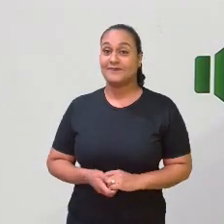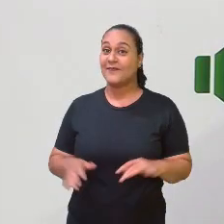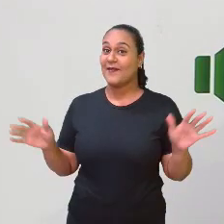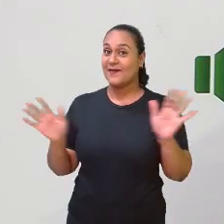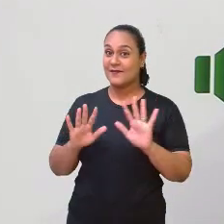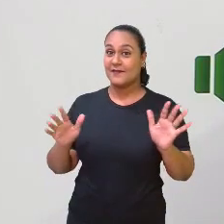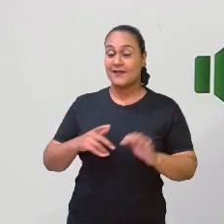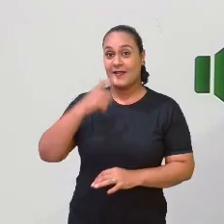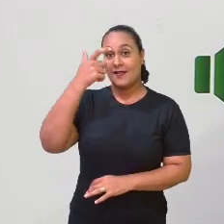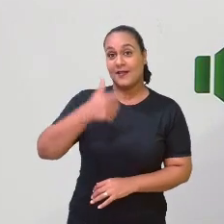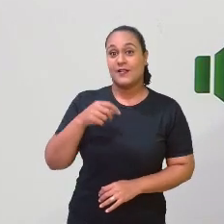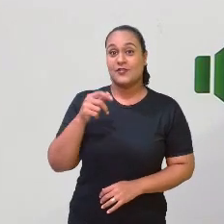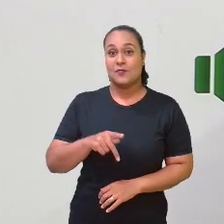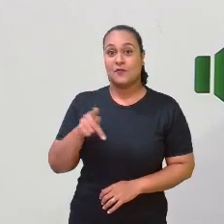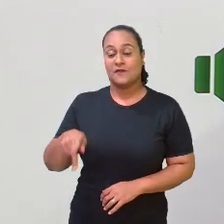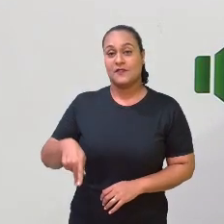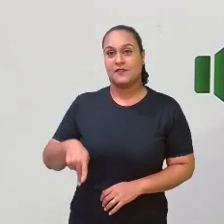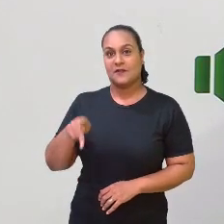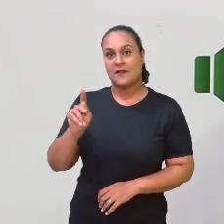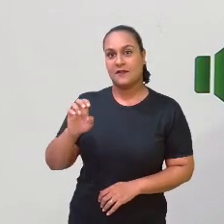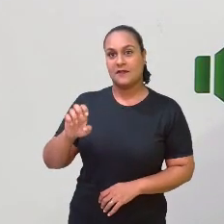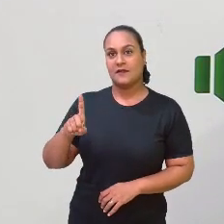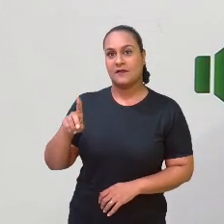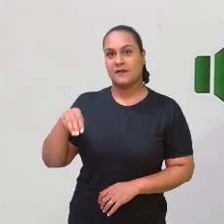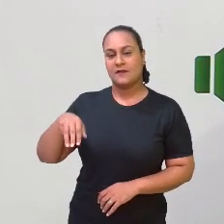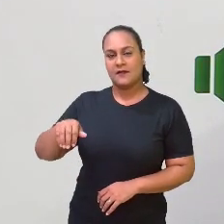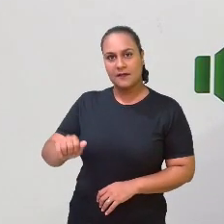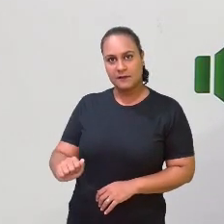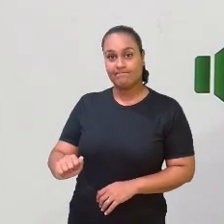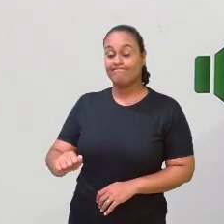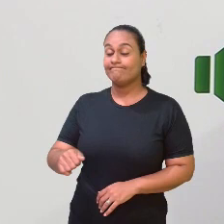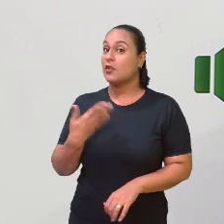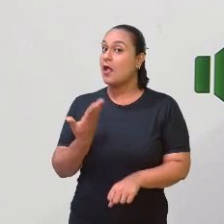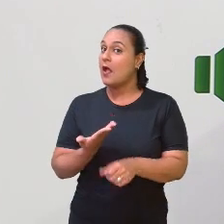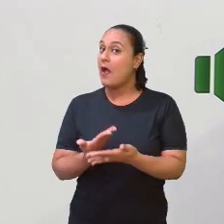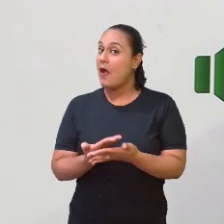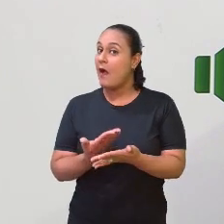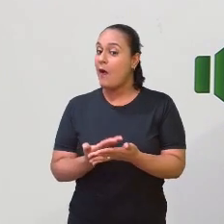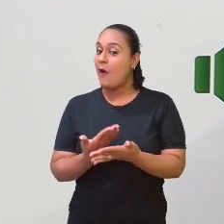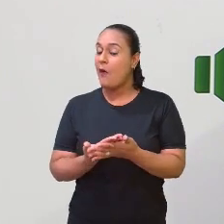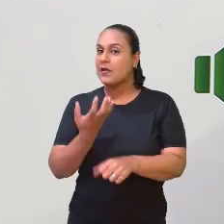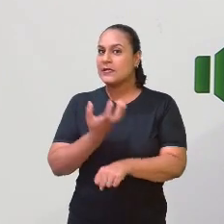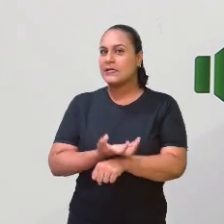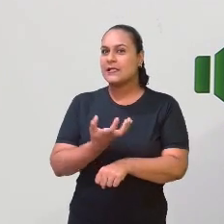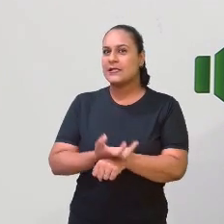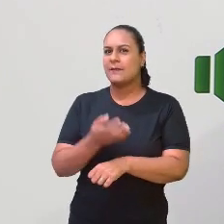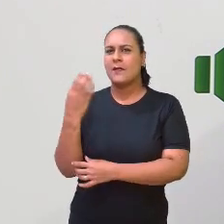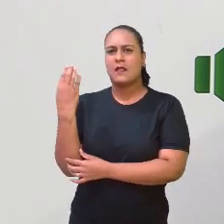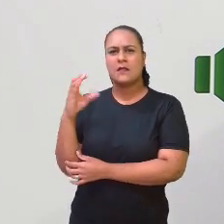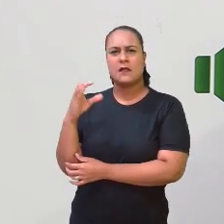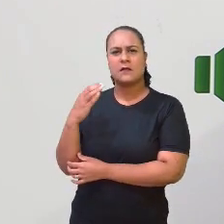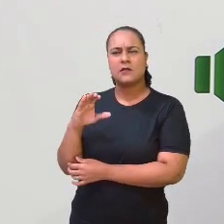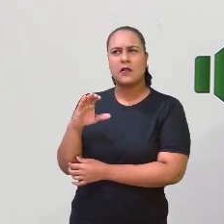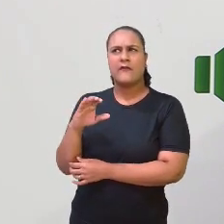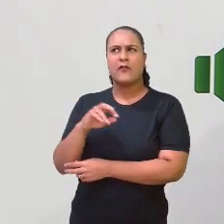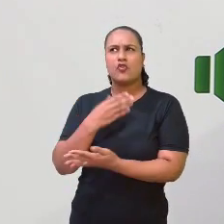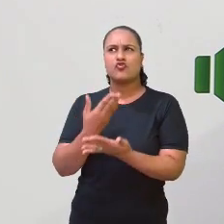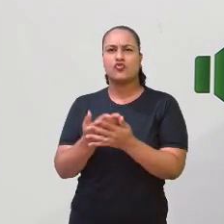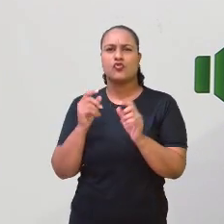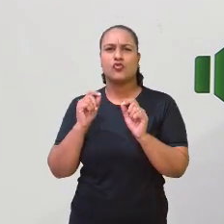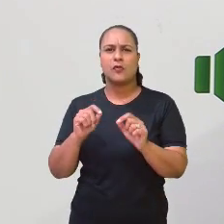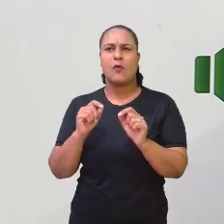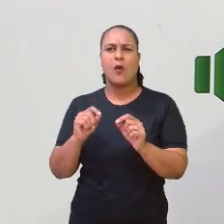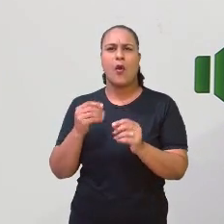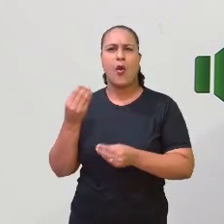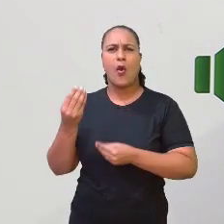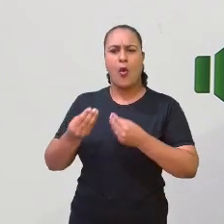Olá, eu sou a professora Kedma Santos e na nossa aula de ciências de hoje nós vamos trabalhar um pouco sobre os sistemas do